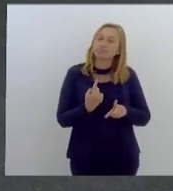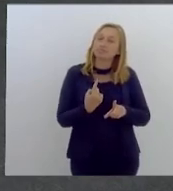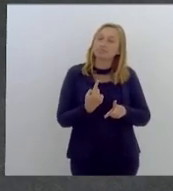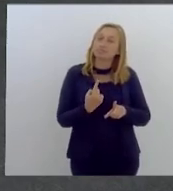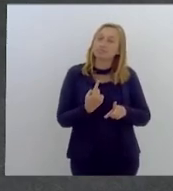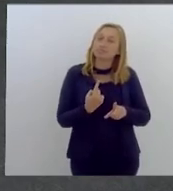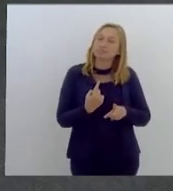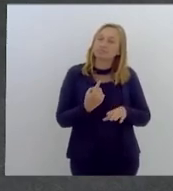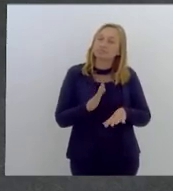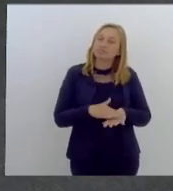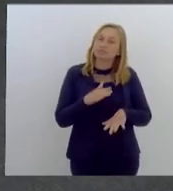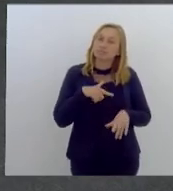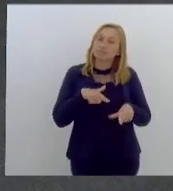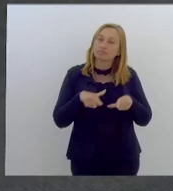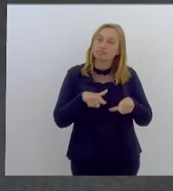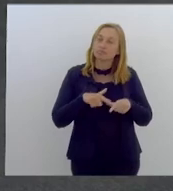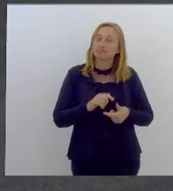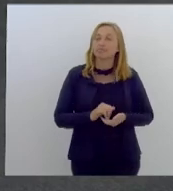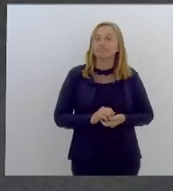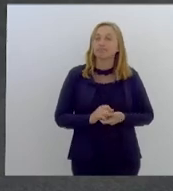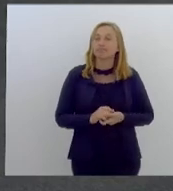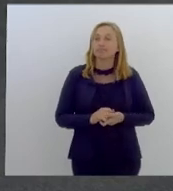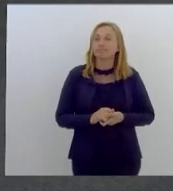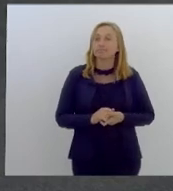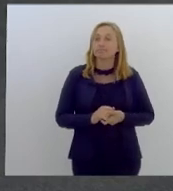entre aqueles que mais trabalham.